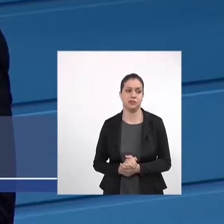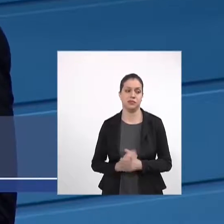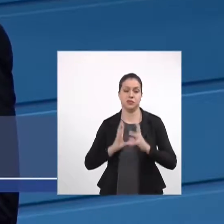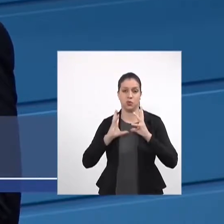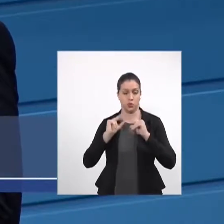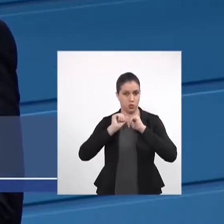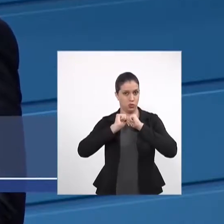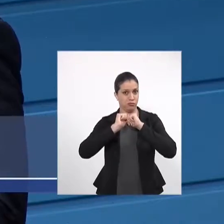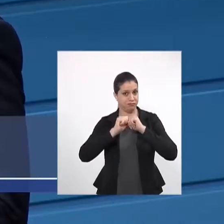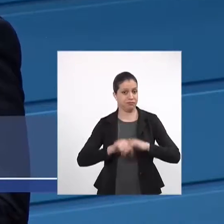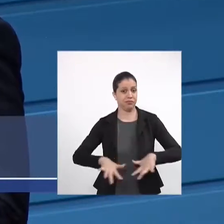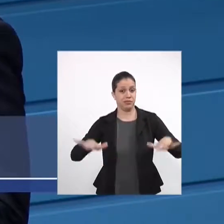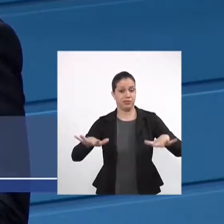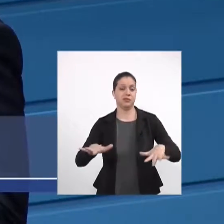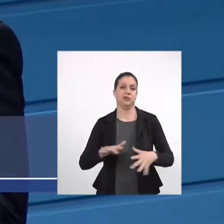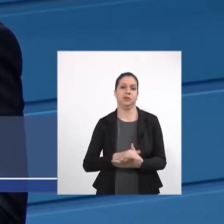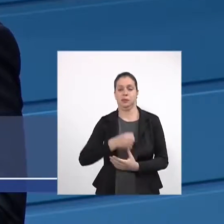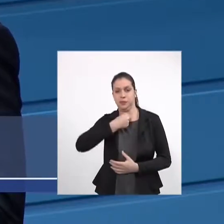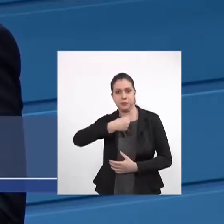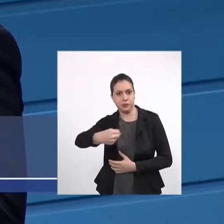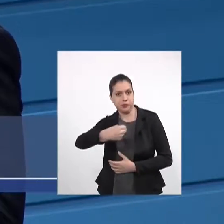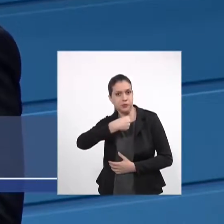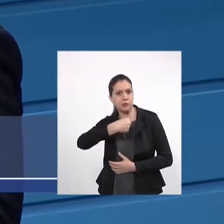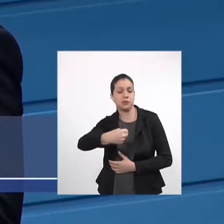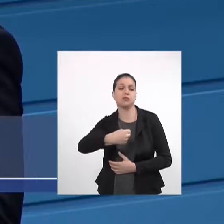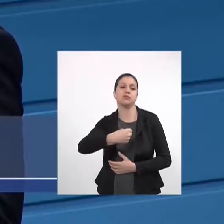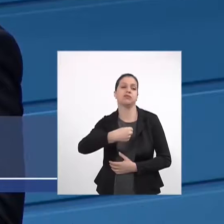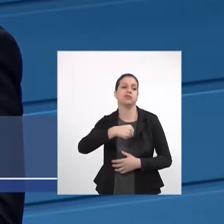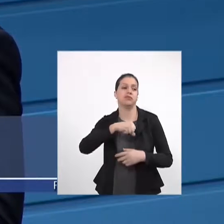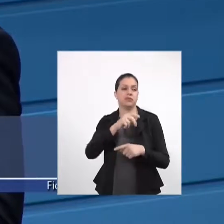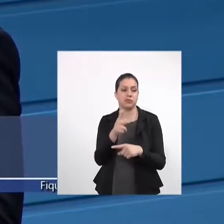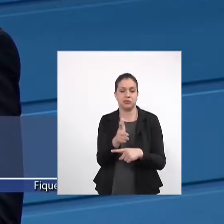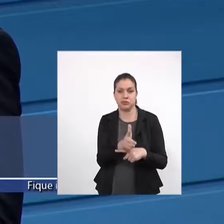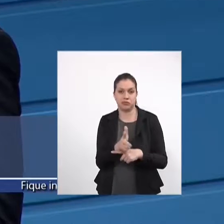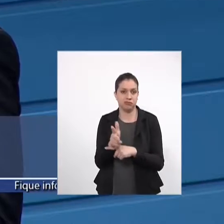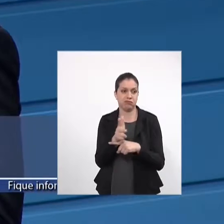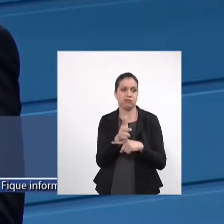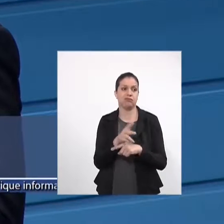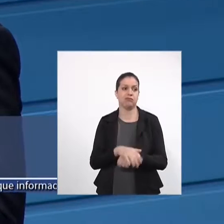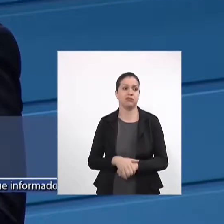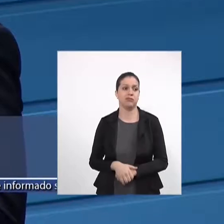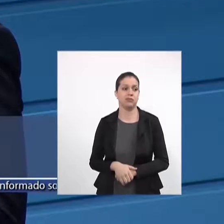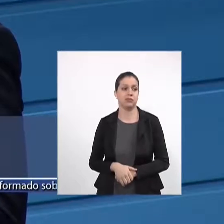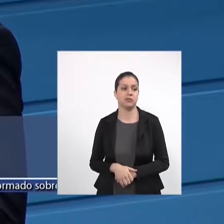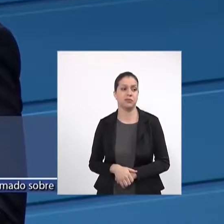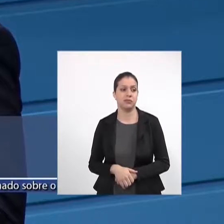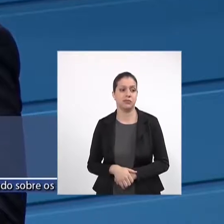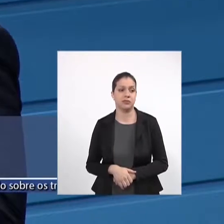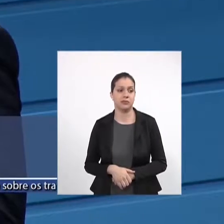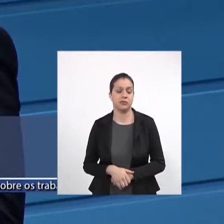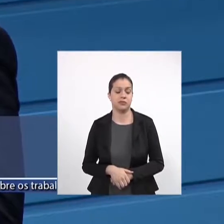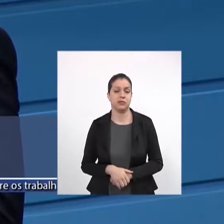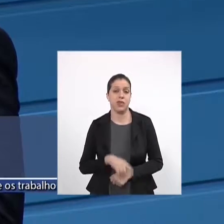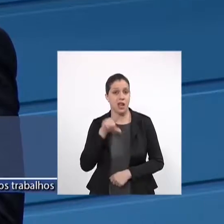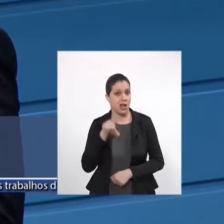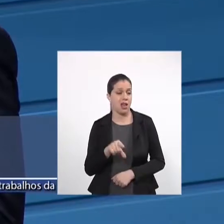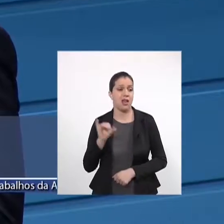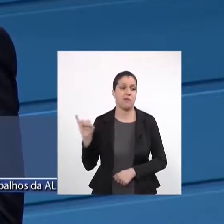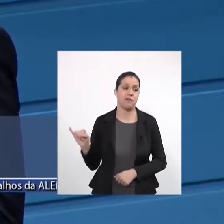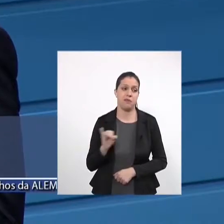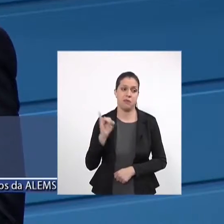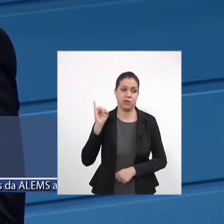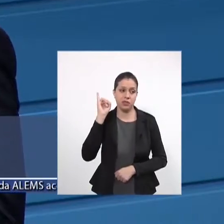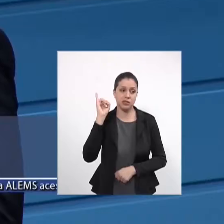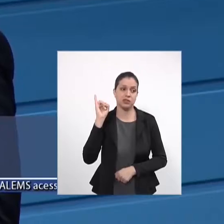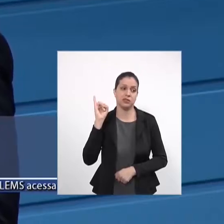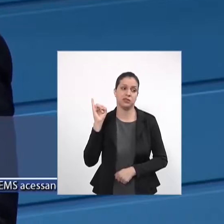imprensa. A imprensa, ela é um pilar essencial